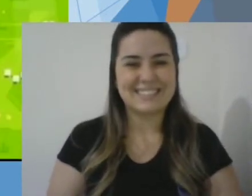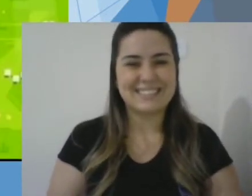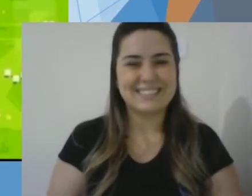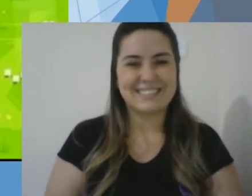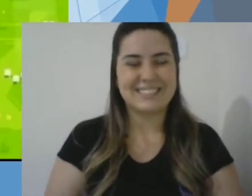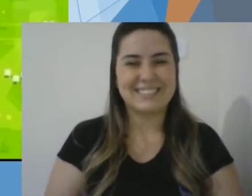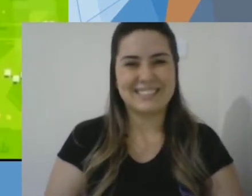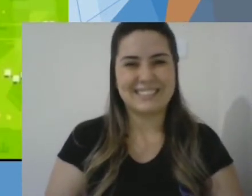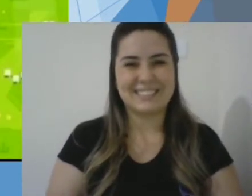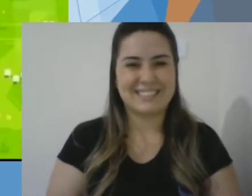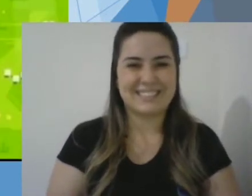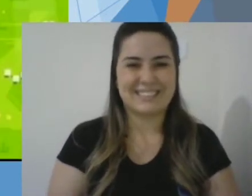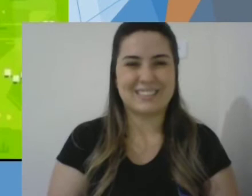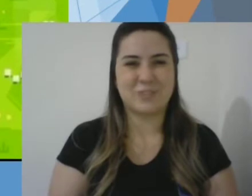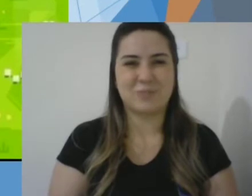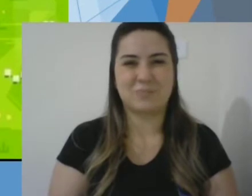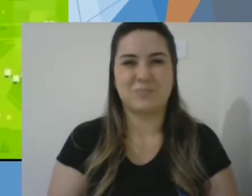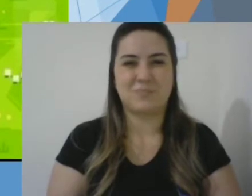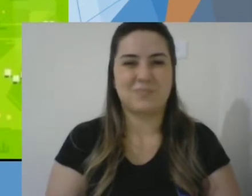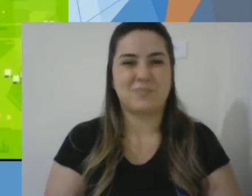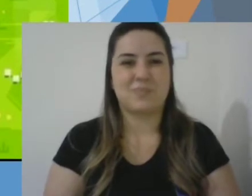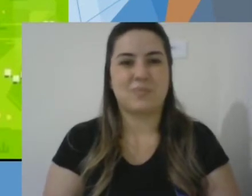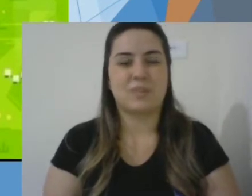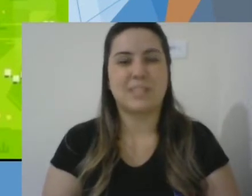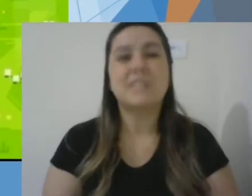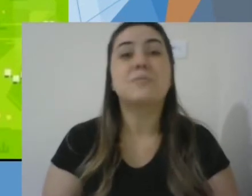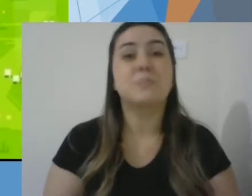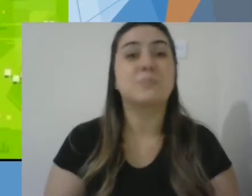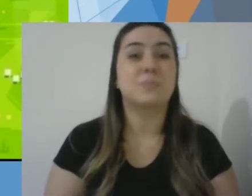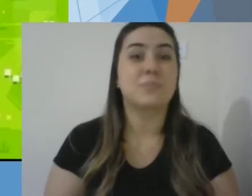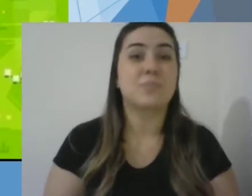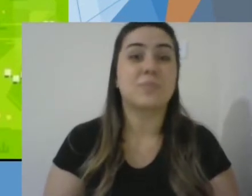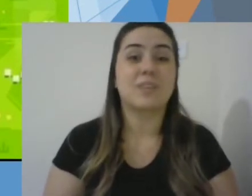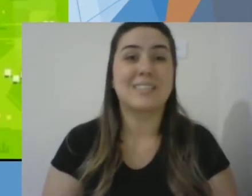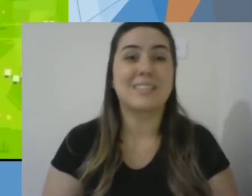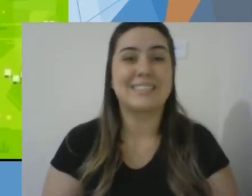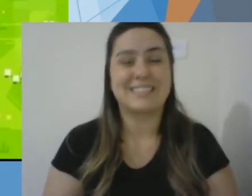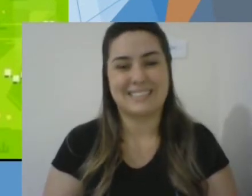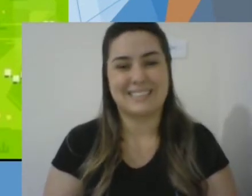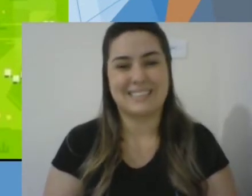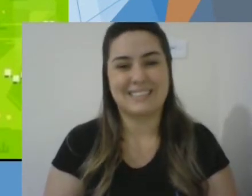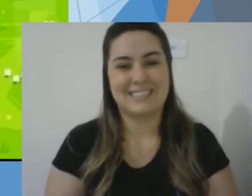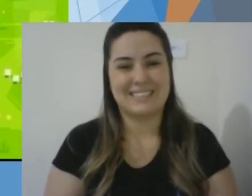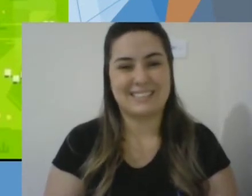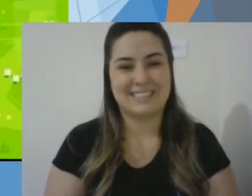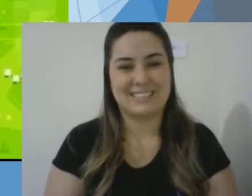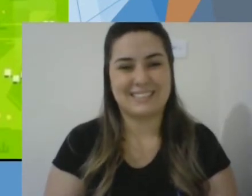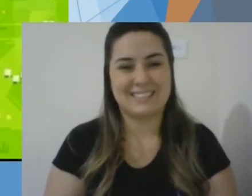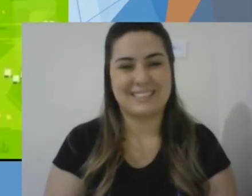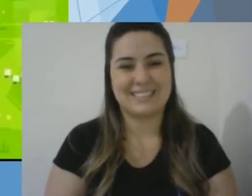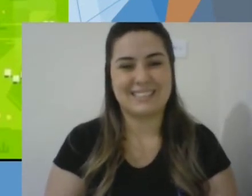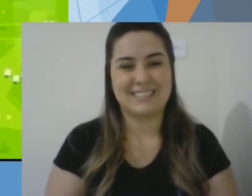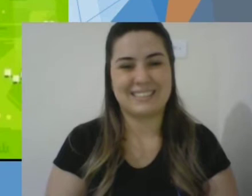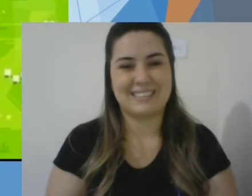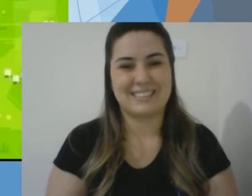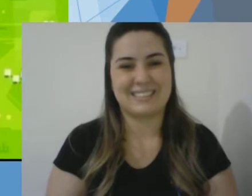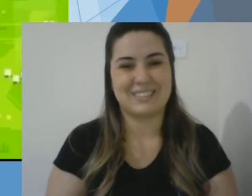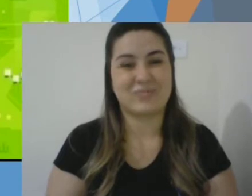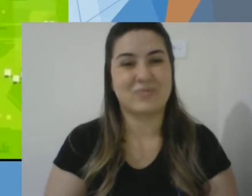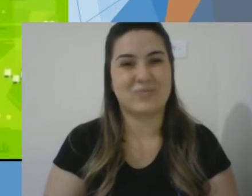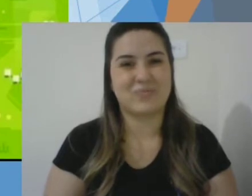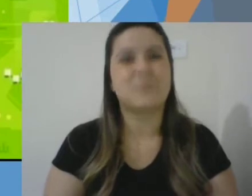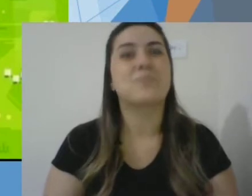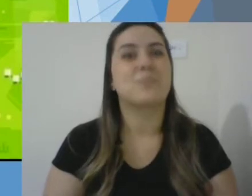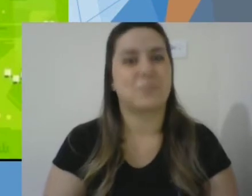Olá, turminha do Materna 1! Ontem realizamos a última atividade do nosso livro didático